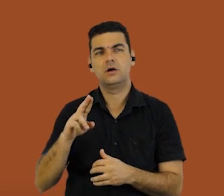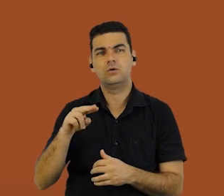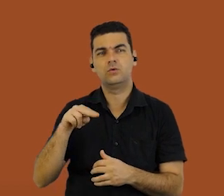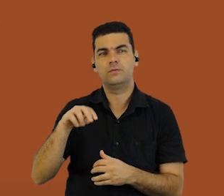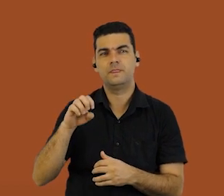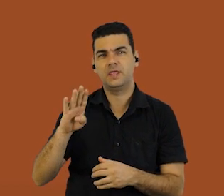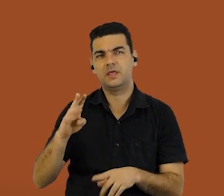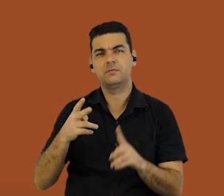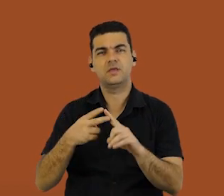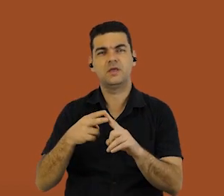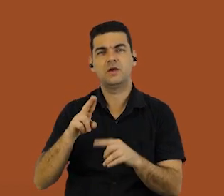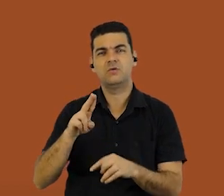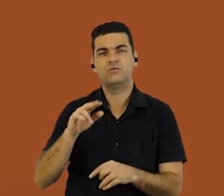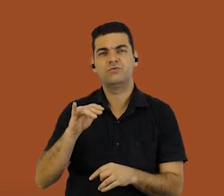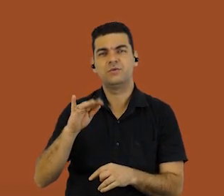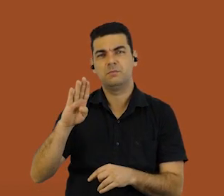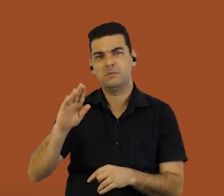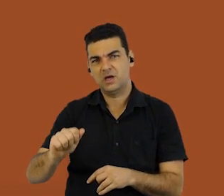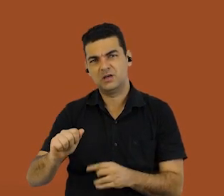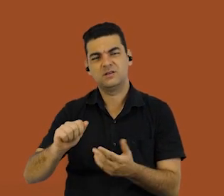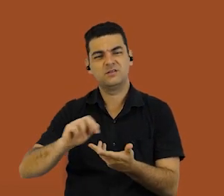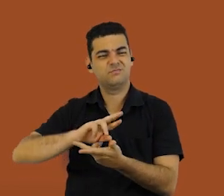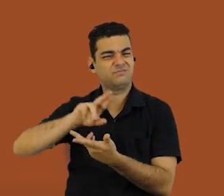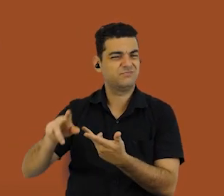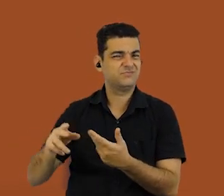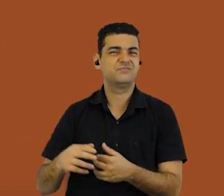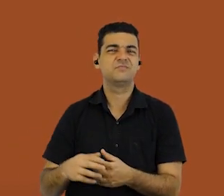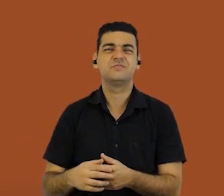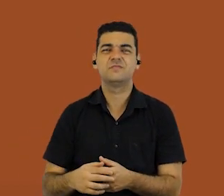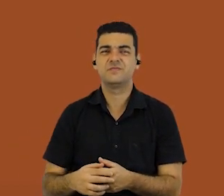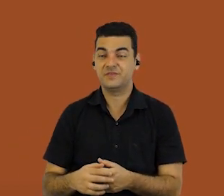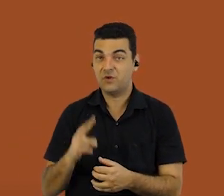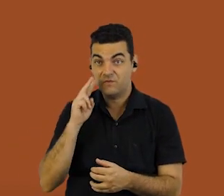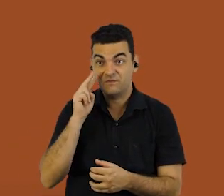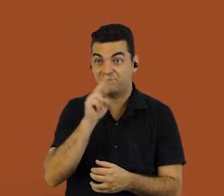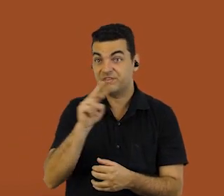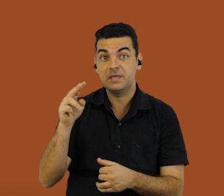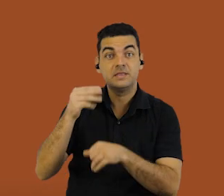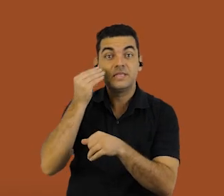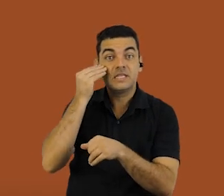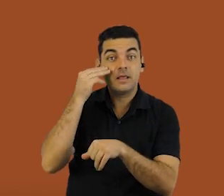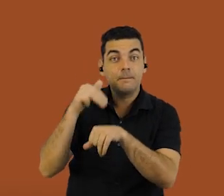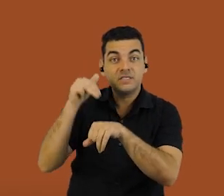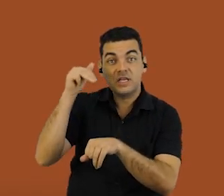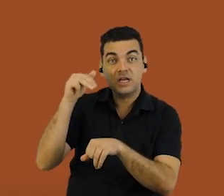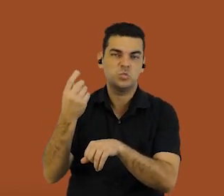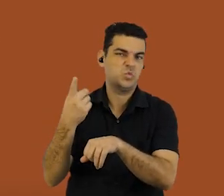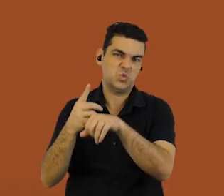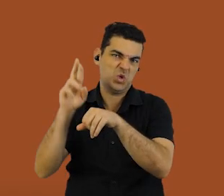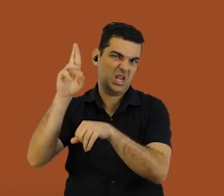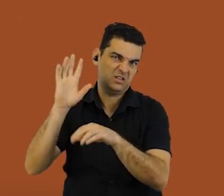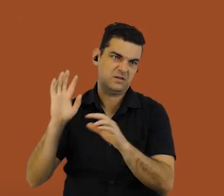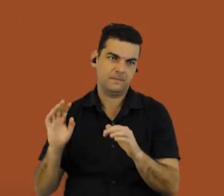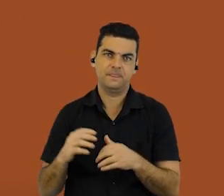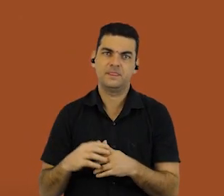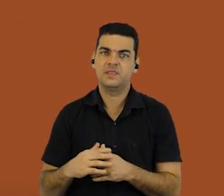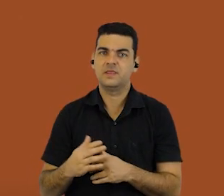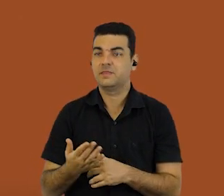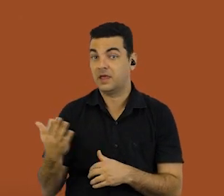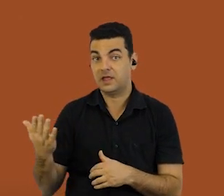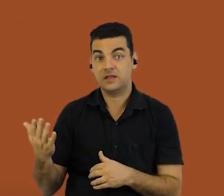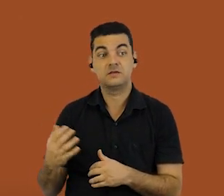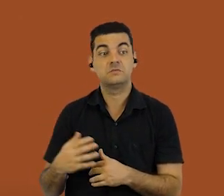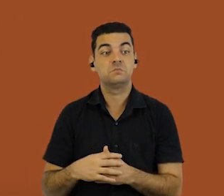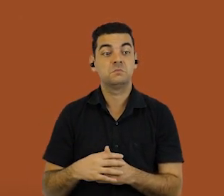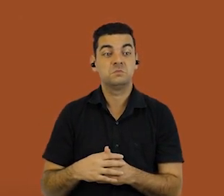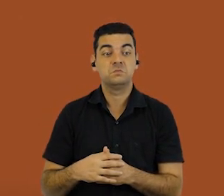a UFBA, eu fui para poder pleitear mestrado, doutorado aí, mestrado e doutorado